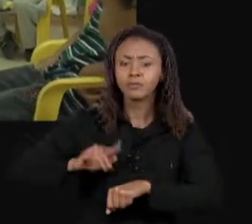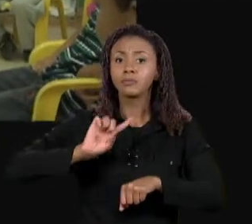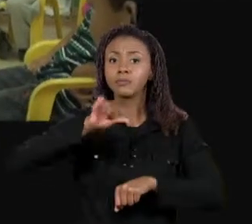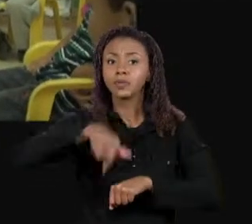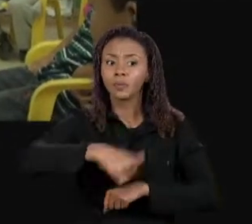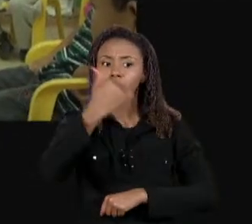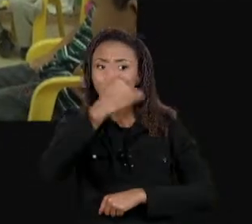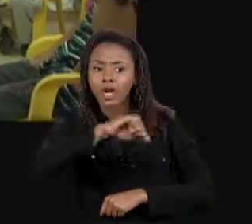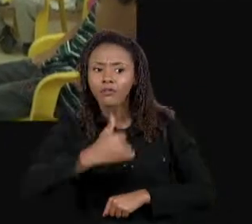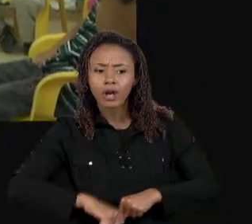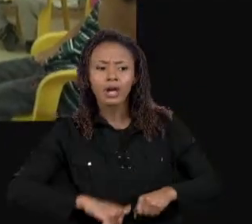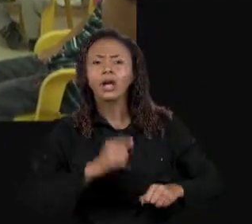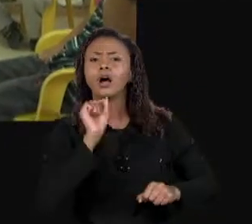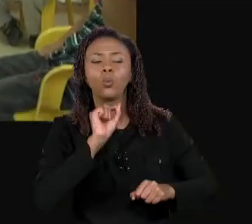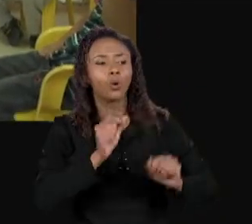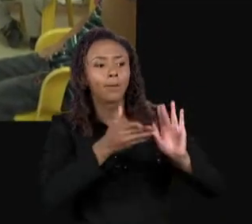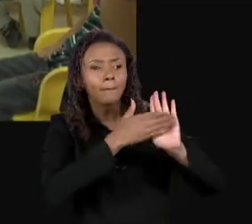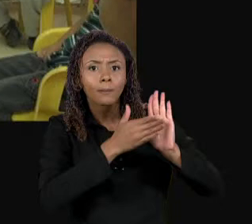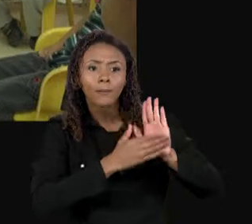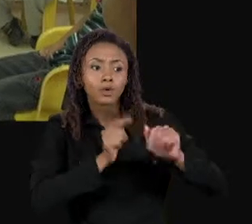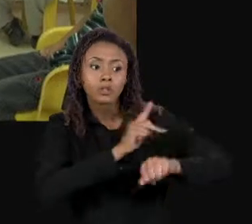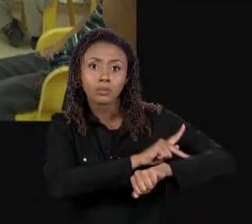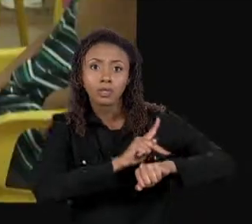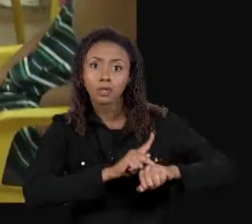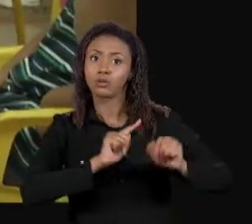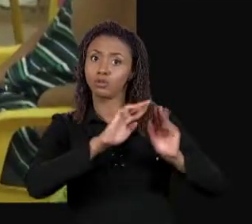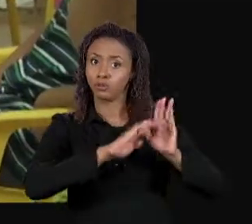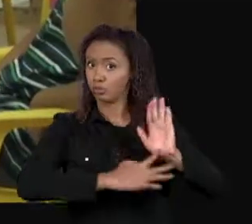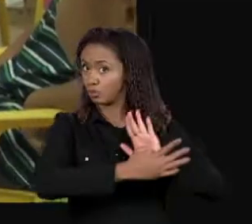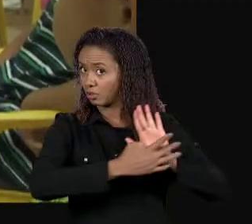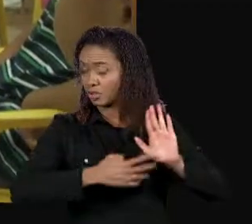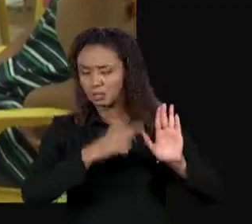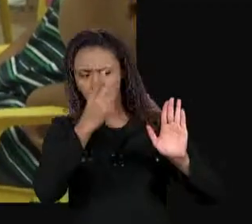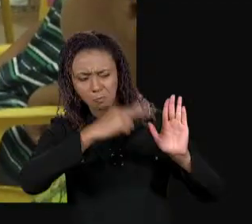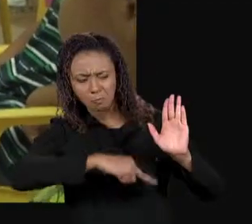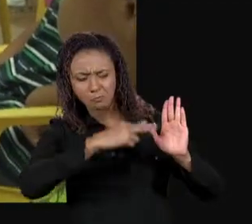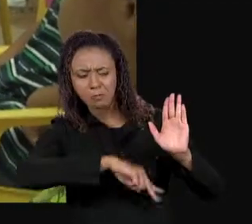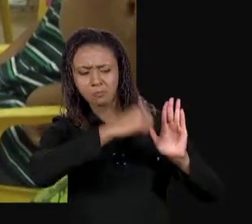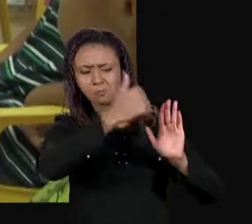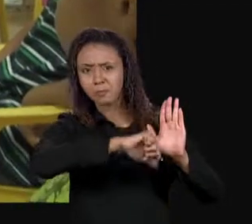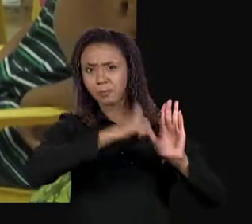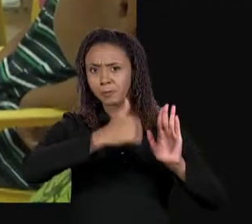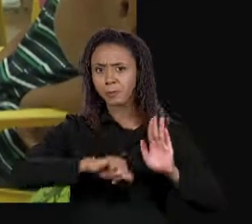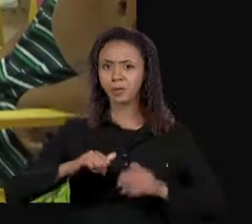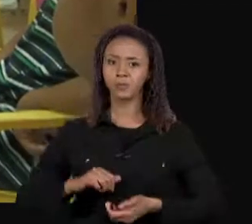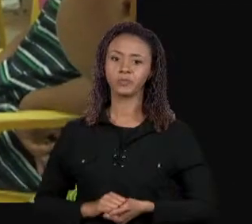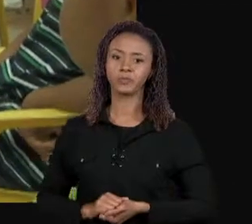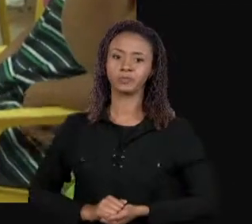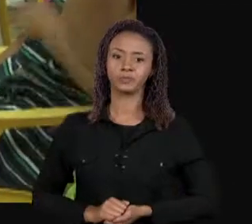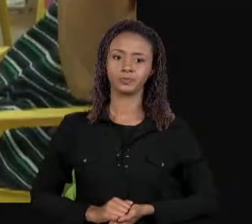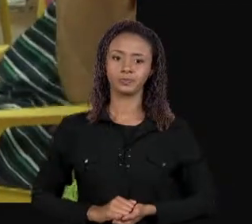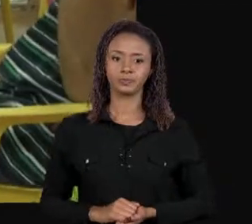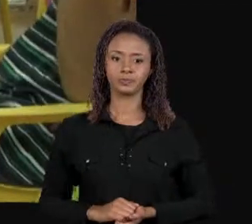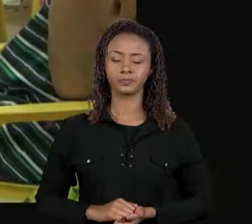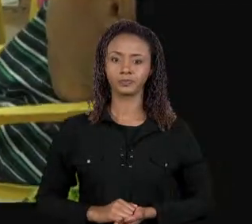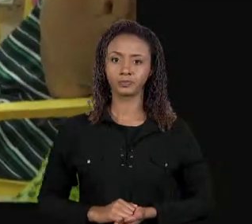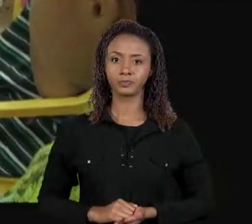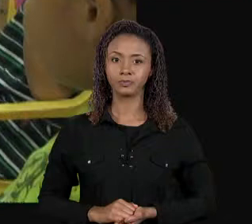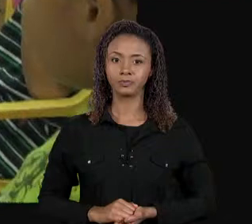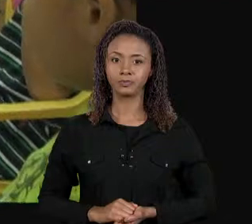de propostas pedagógicas e curriculares. Nossa, quem será que está gritando